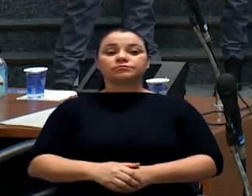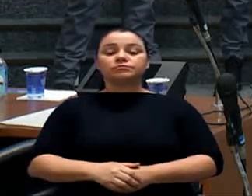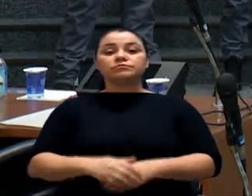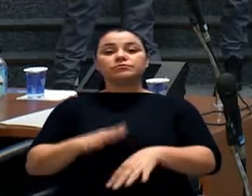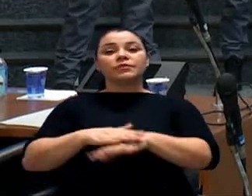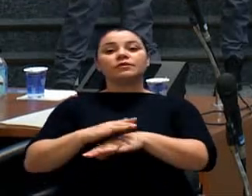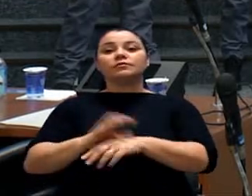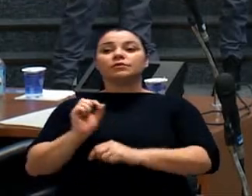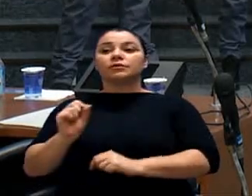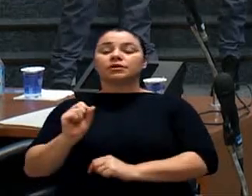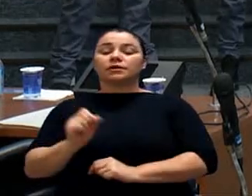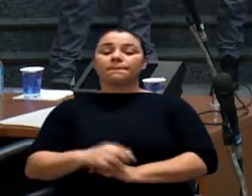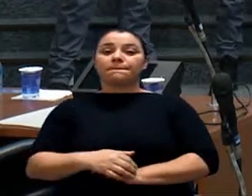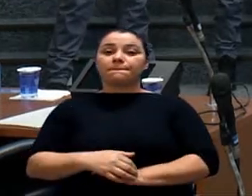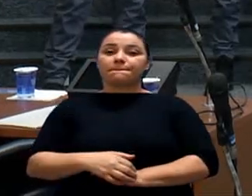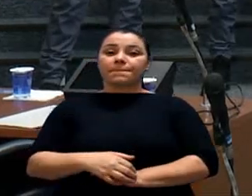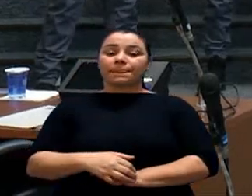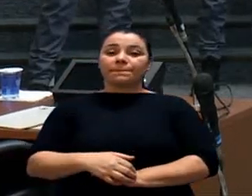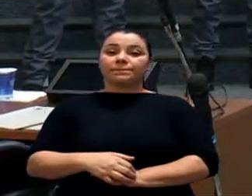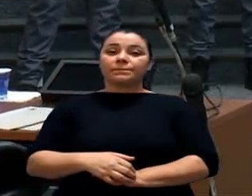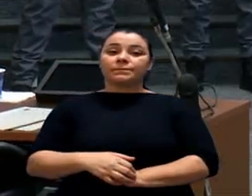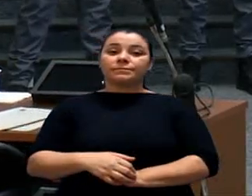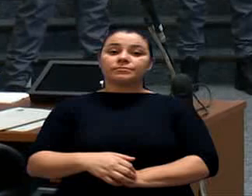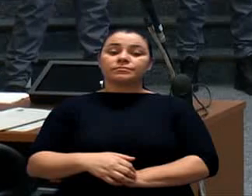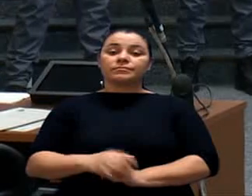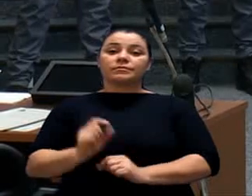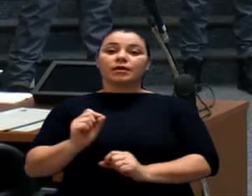Foi o Fausto? Brasão?